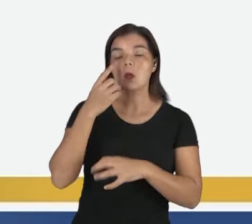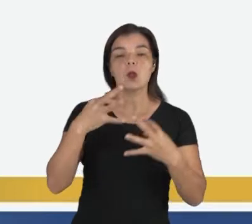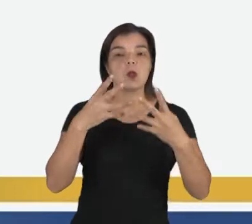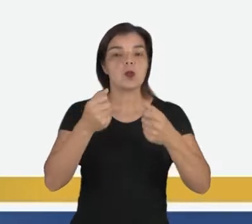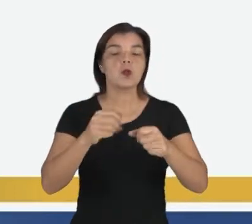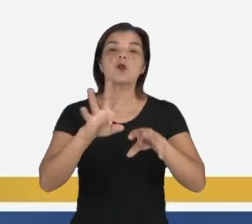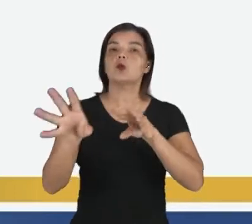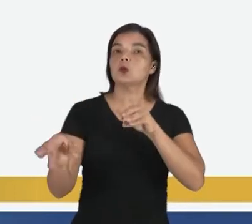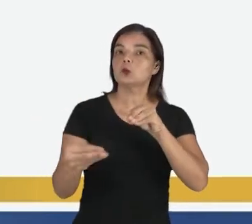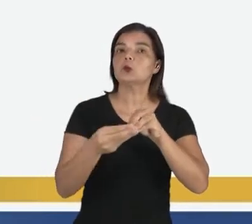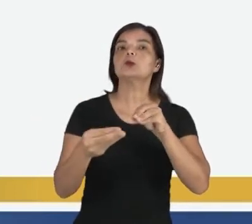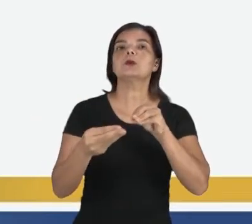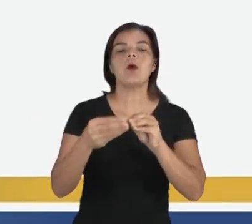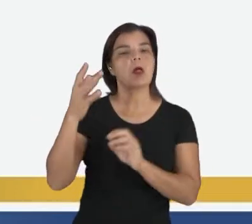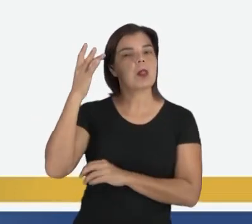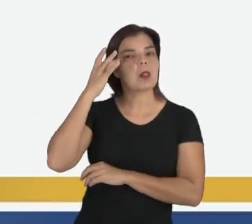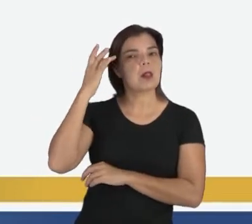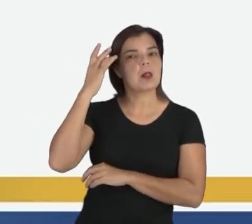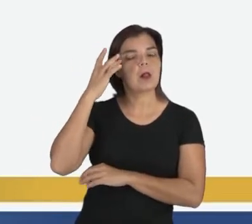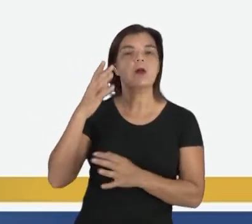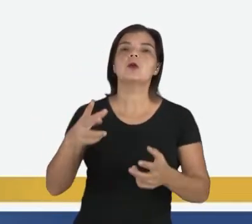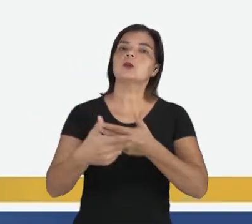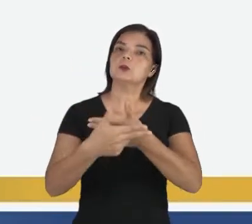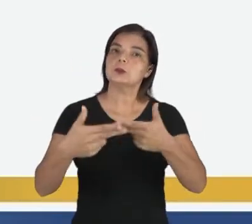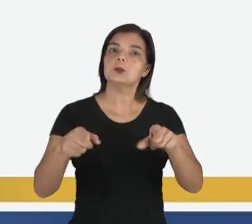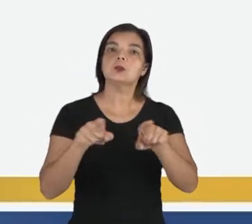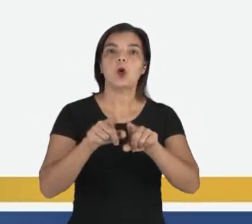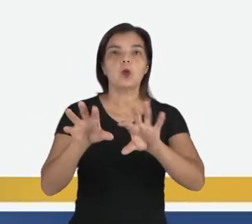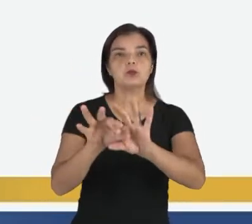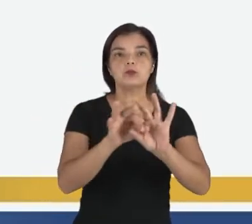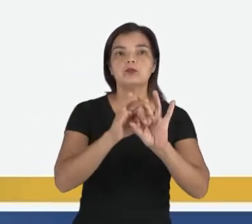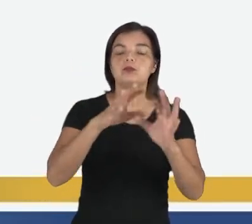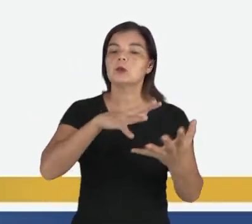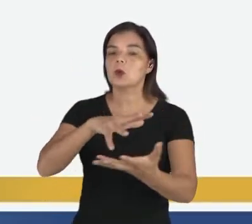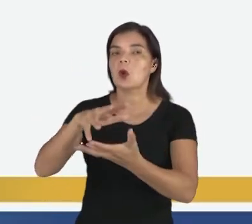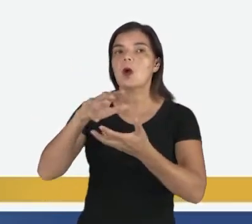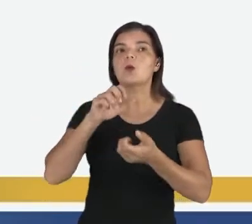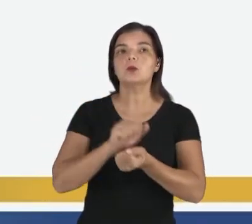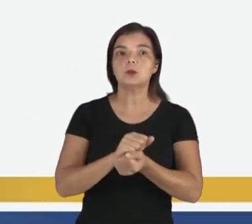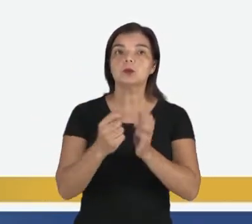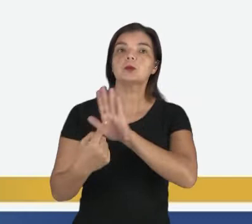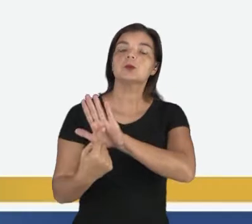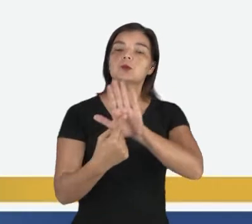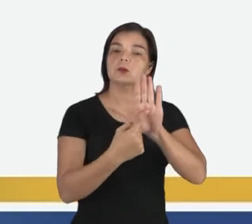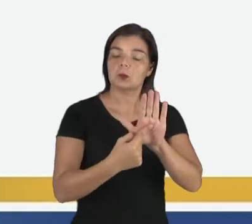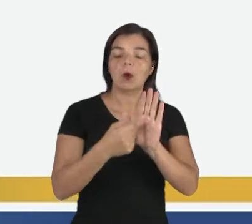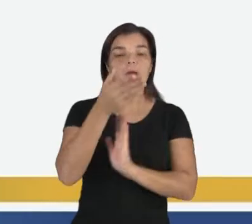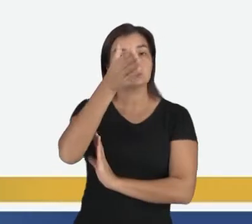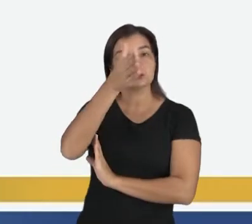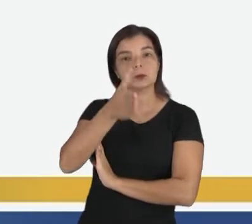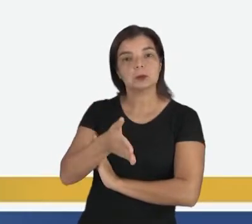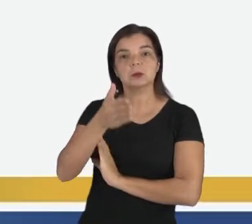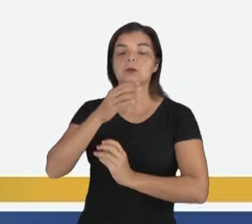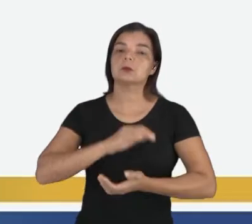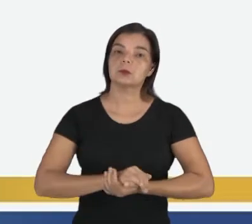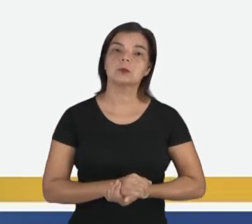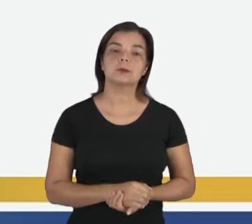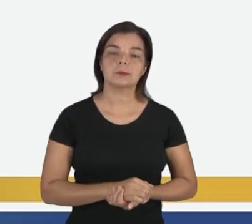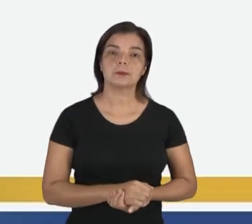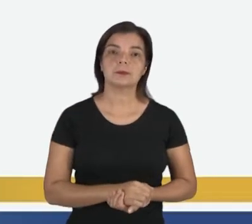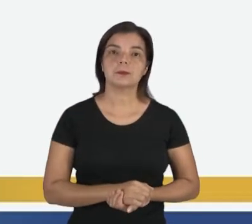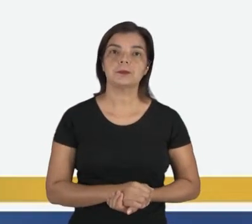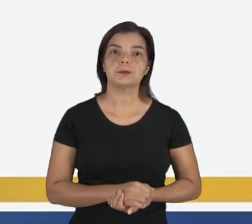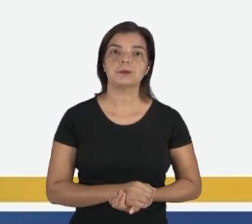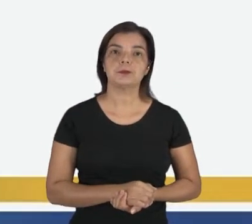inferir, podemos deduzir que todos esses objetos estão conectando o mundo que está representado